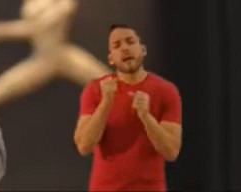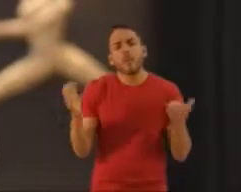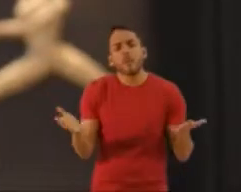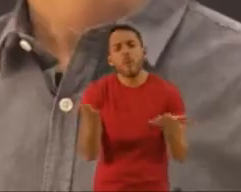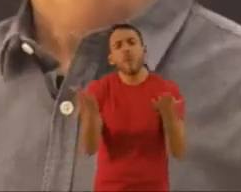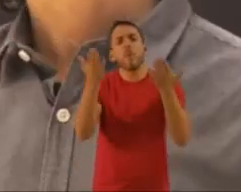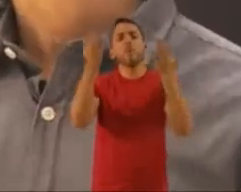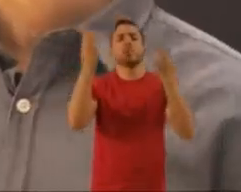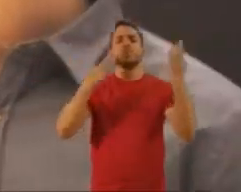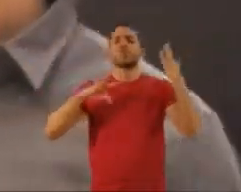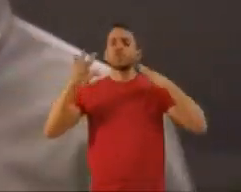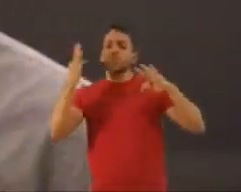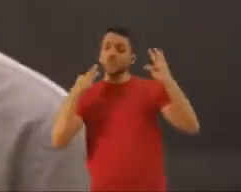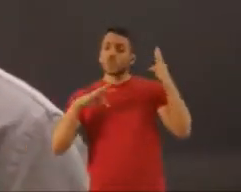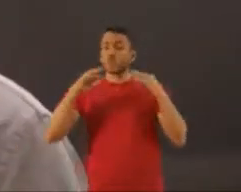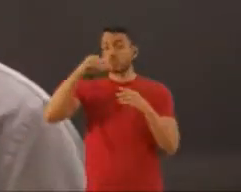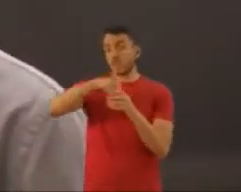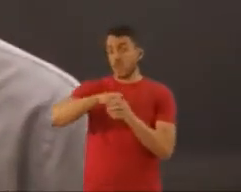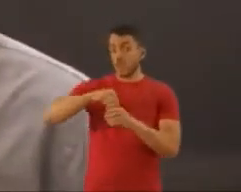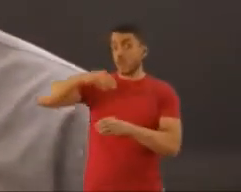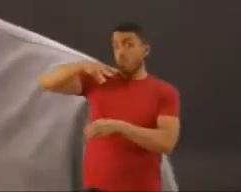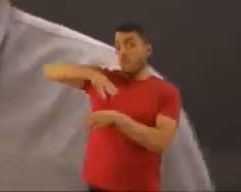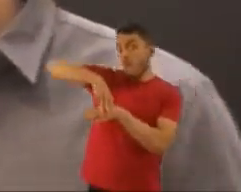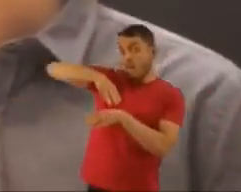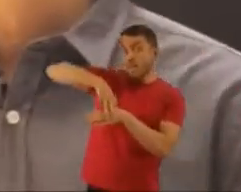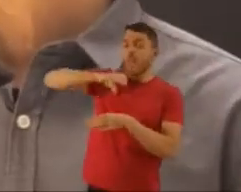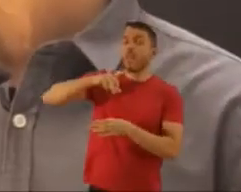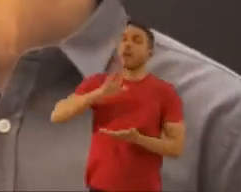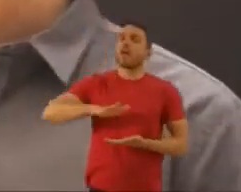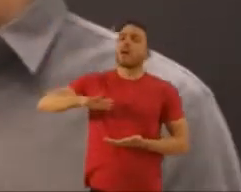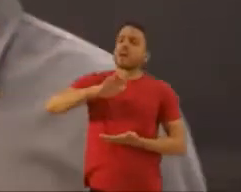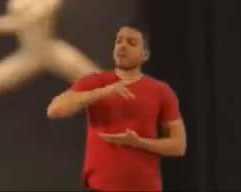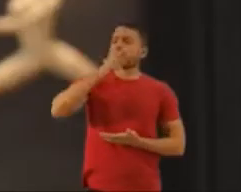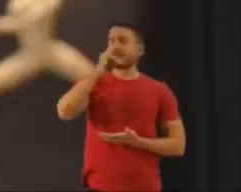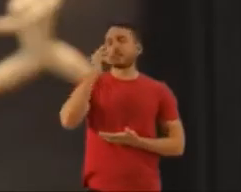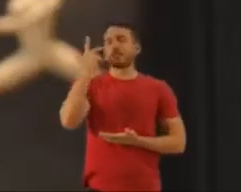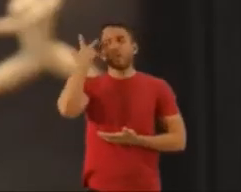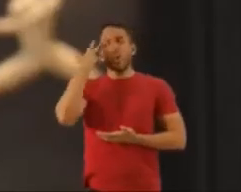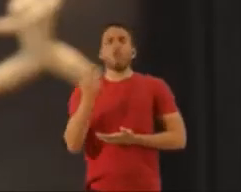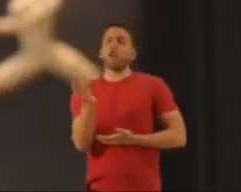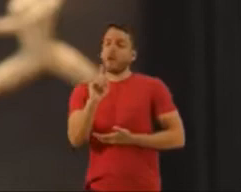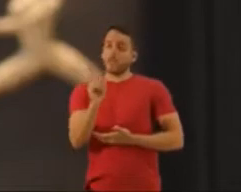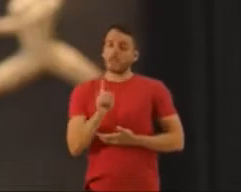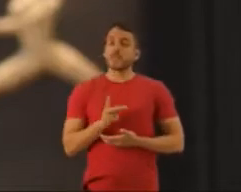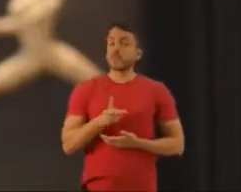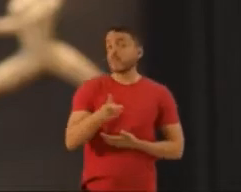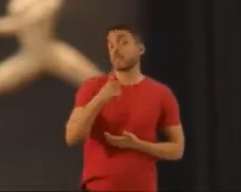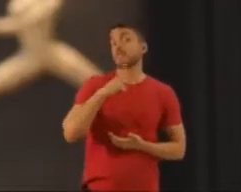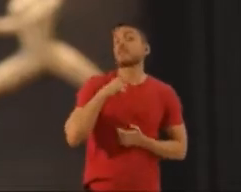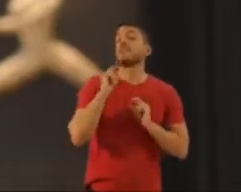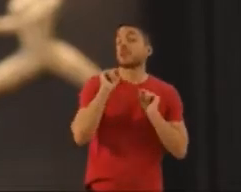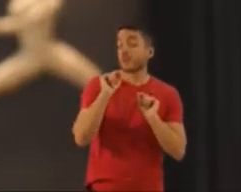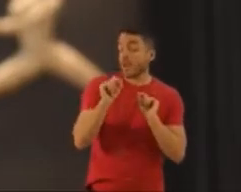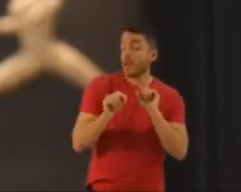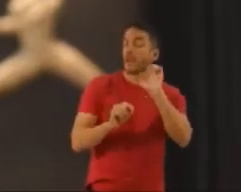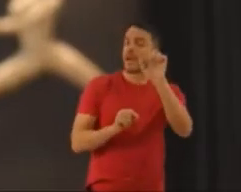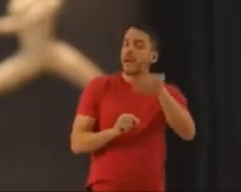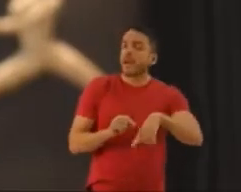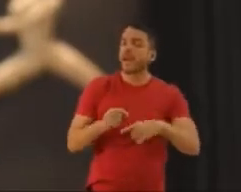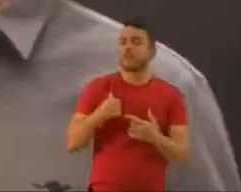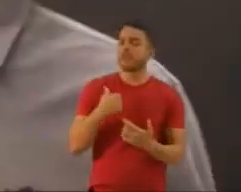é algo que, para quem mora na cidade, não é muito usual de se ouvir. Então sempre gera